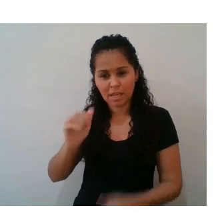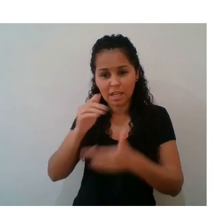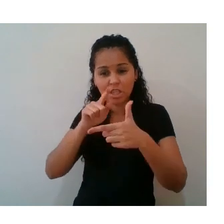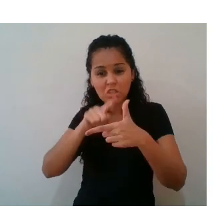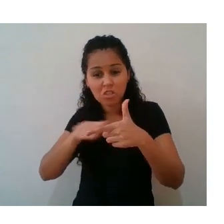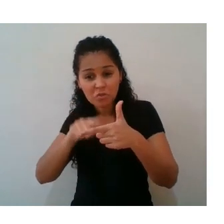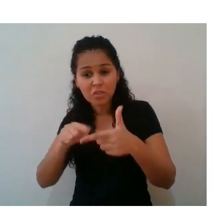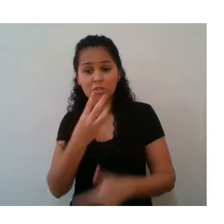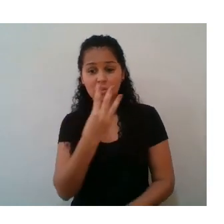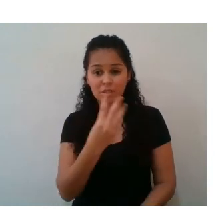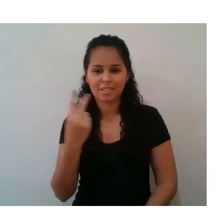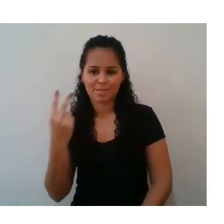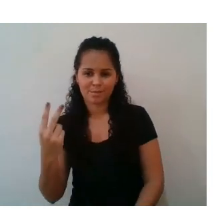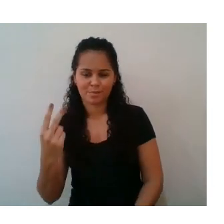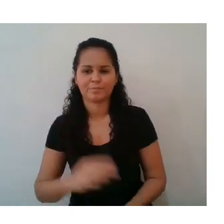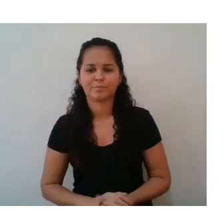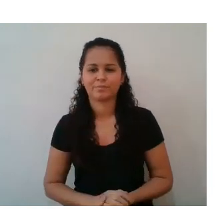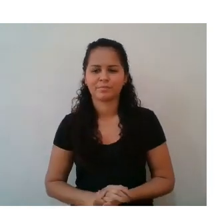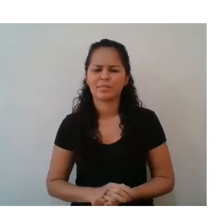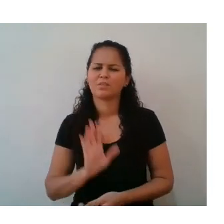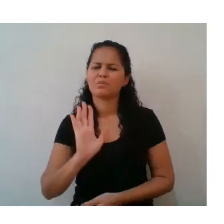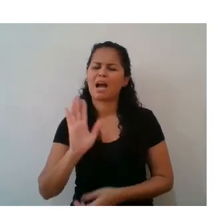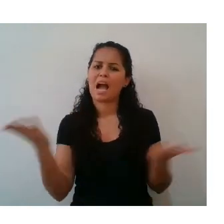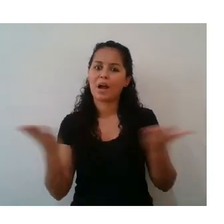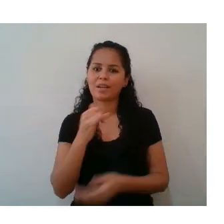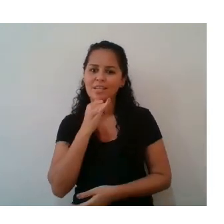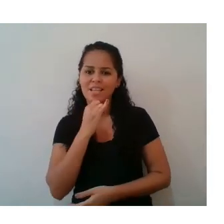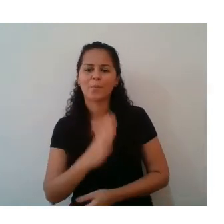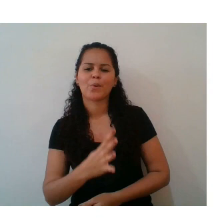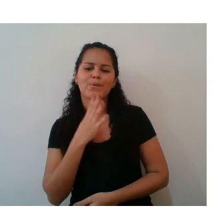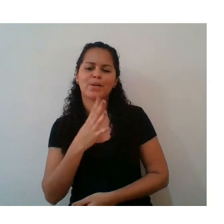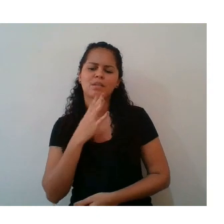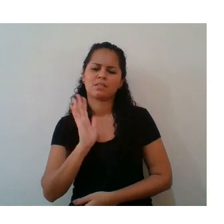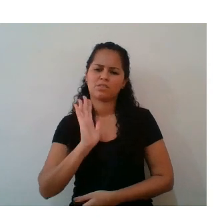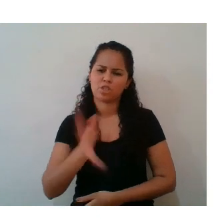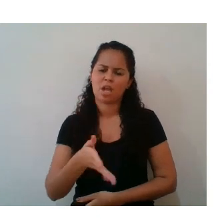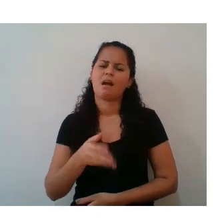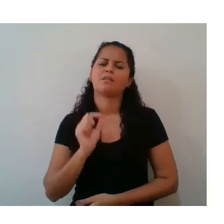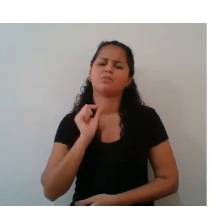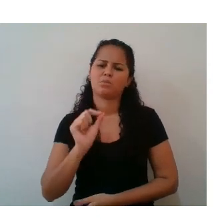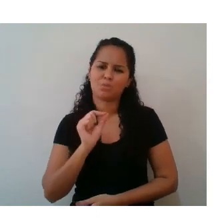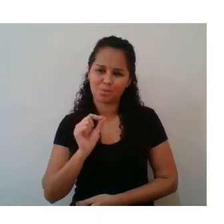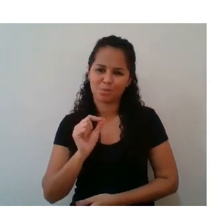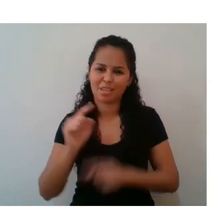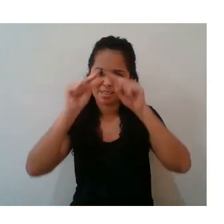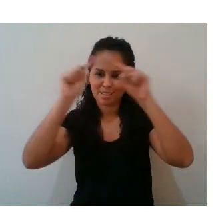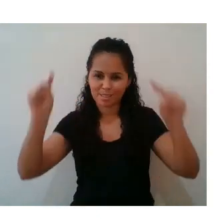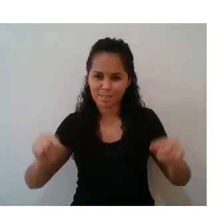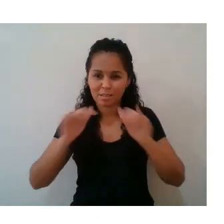2, tá? E um caso que você conhece, né, seria o dos